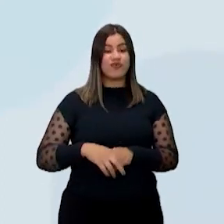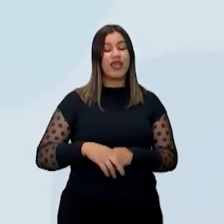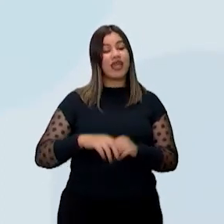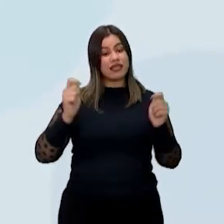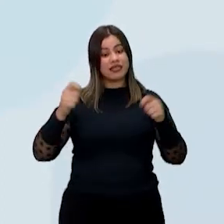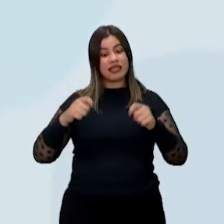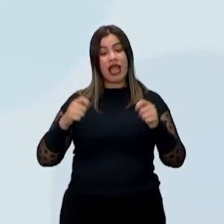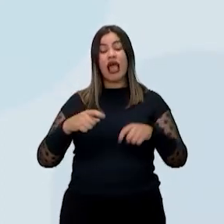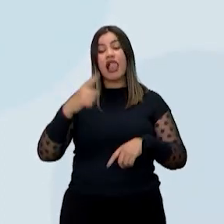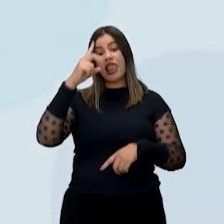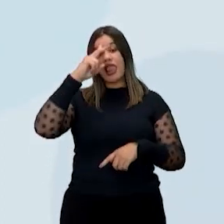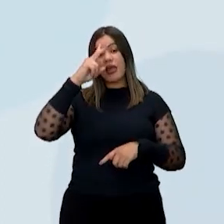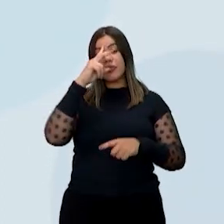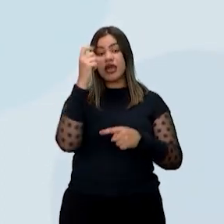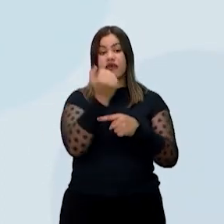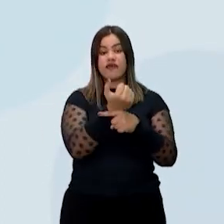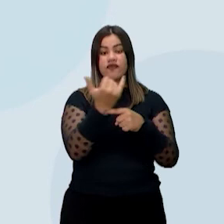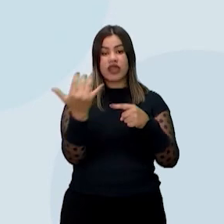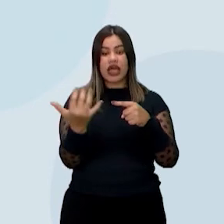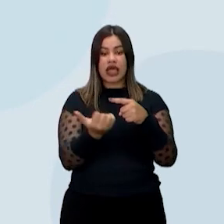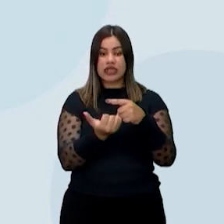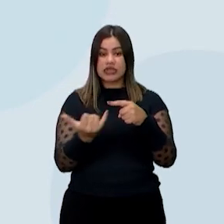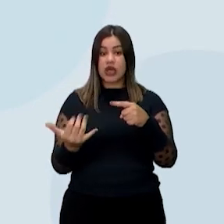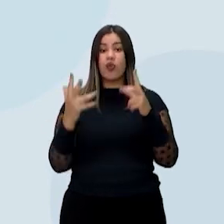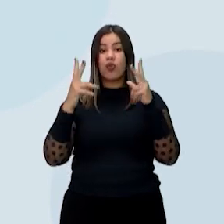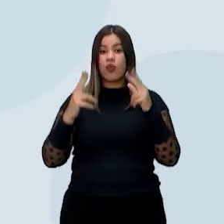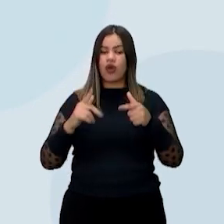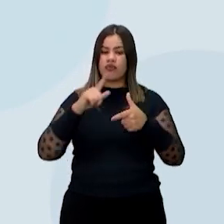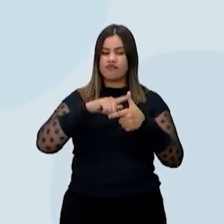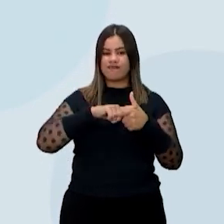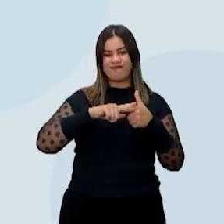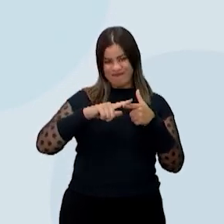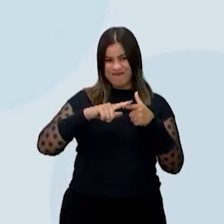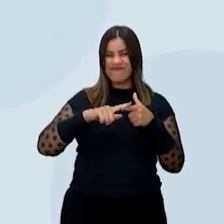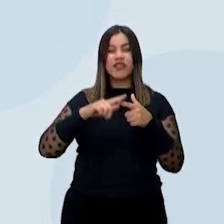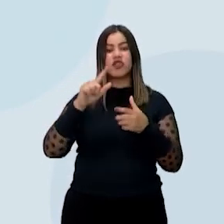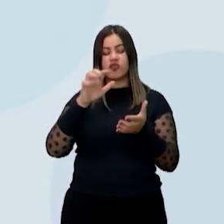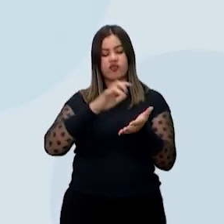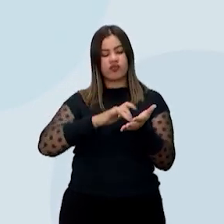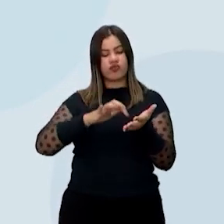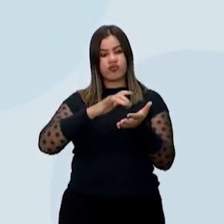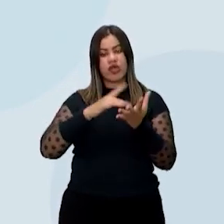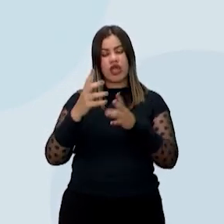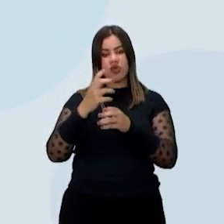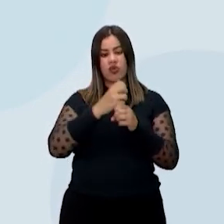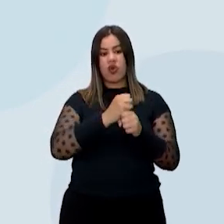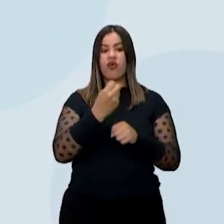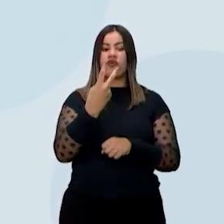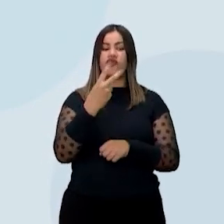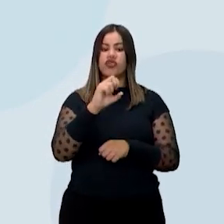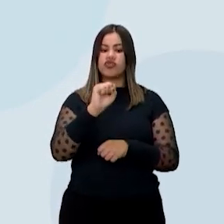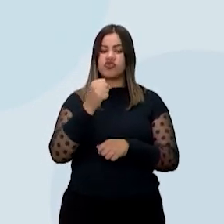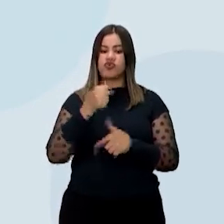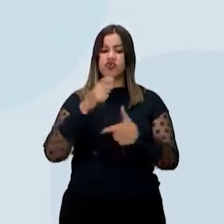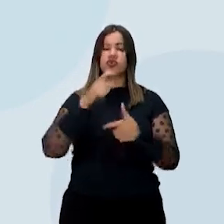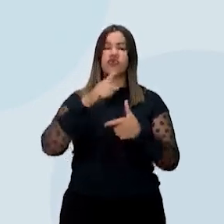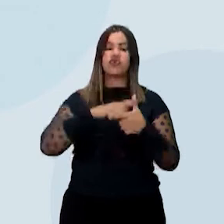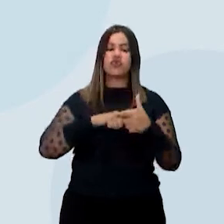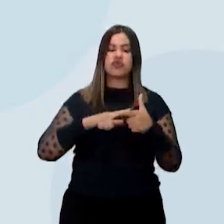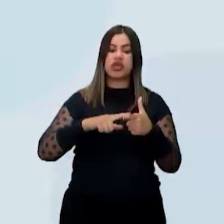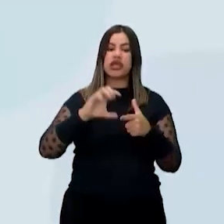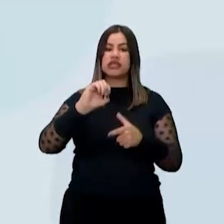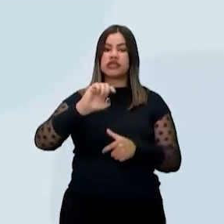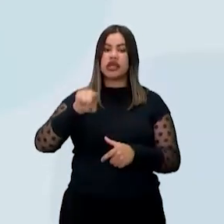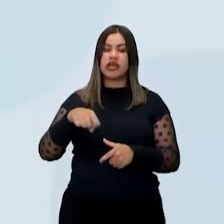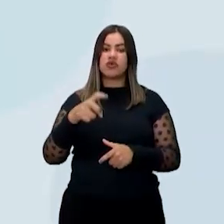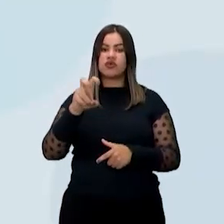Lembrando que fração é o mesmo que divisão. Então, você pode colocar na sua calculadora 28 dividido por